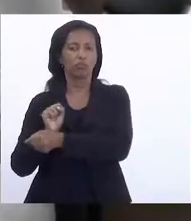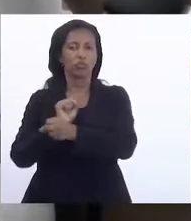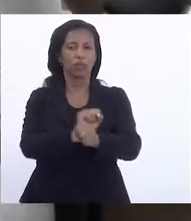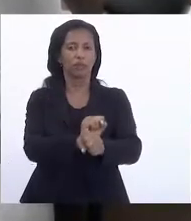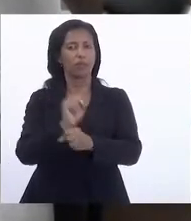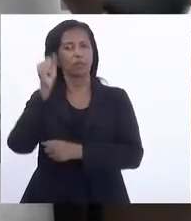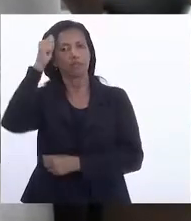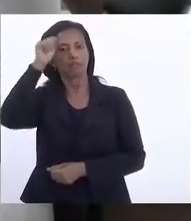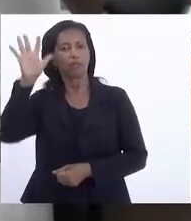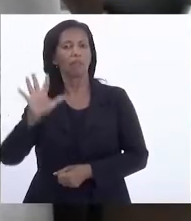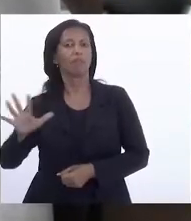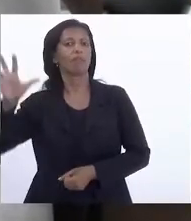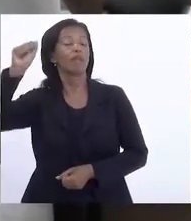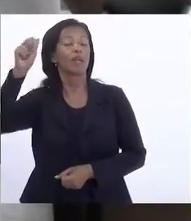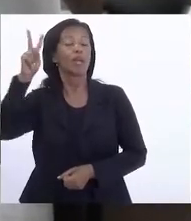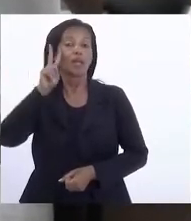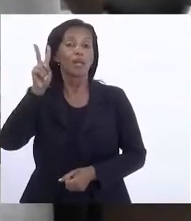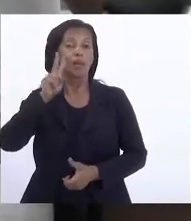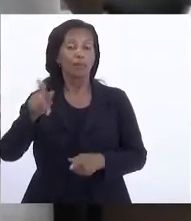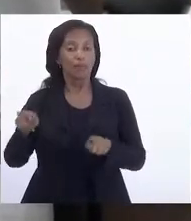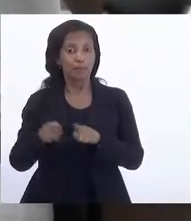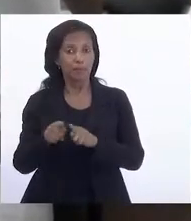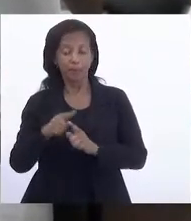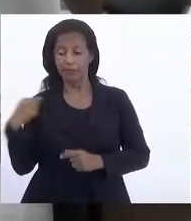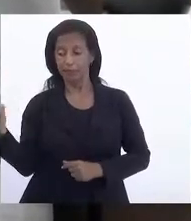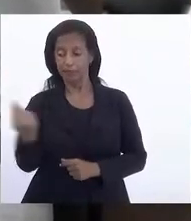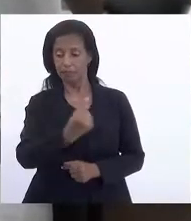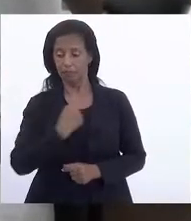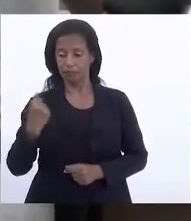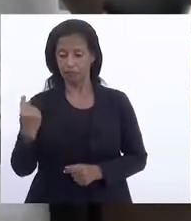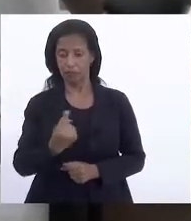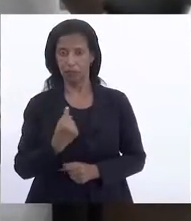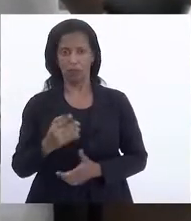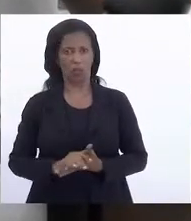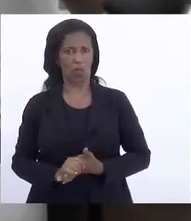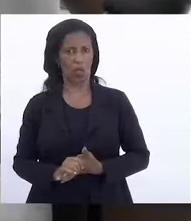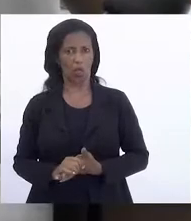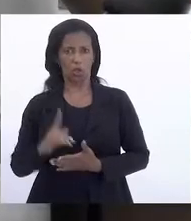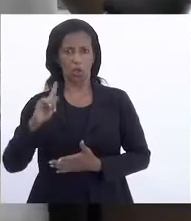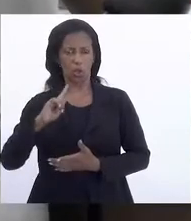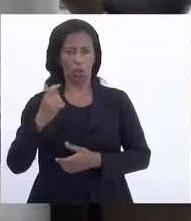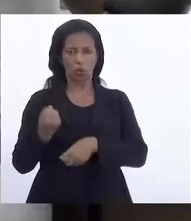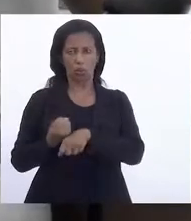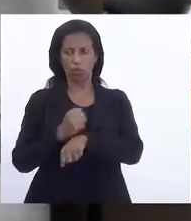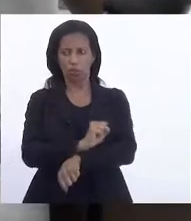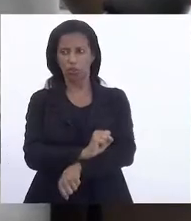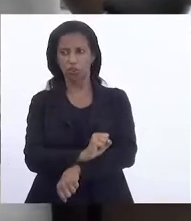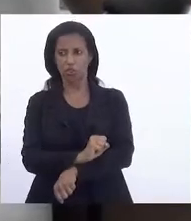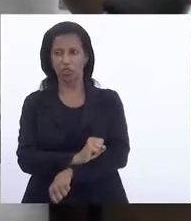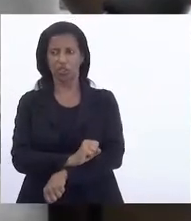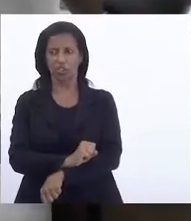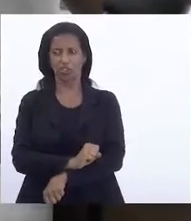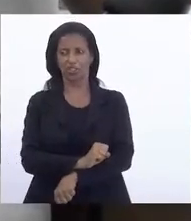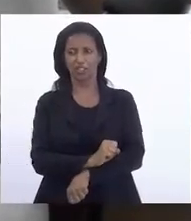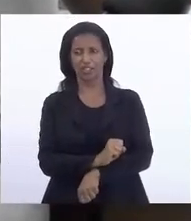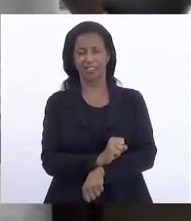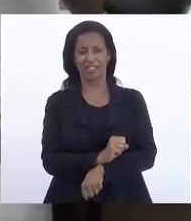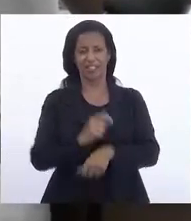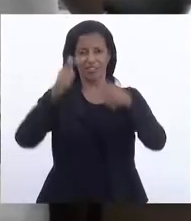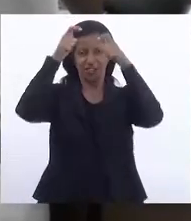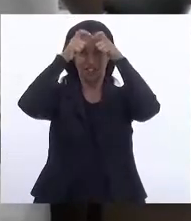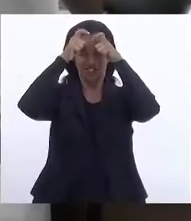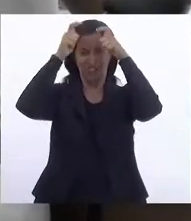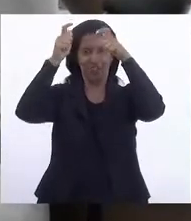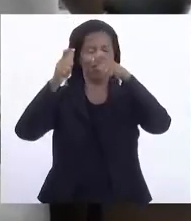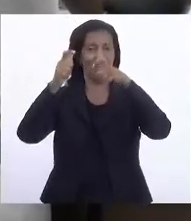de África e lembrar, senhor presidente, que nós não somos descendentes de escravos, nós somos descendentes de reis